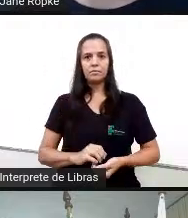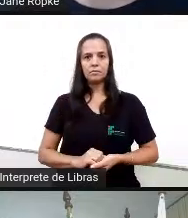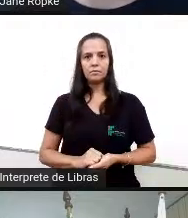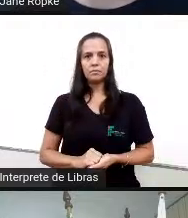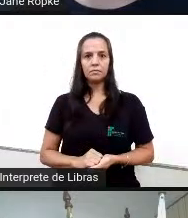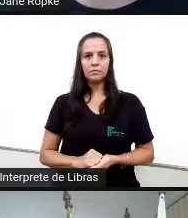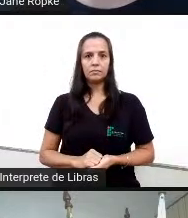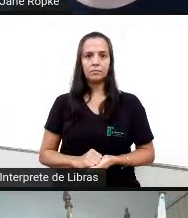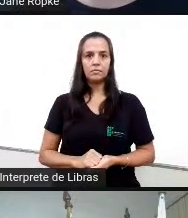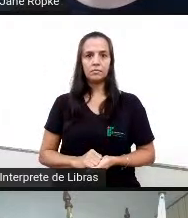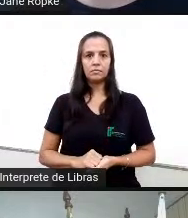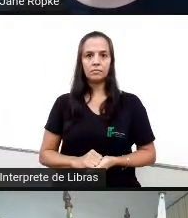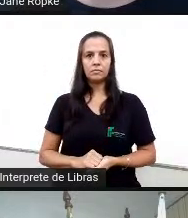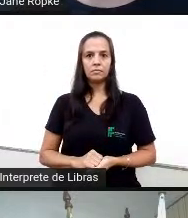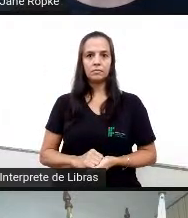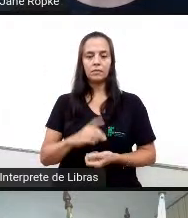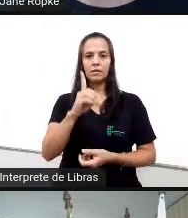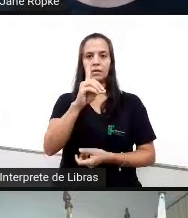Sul.